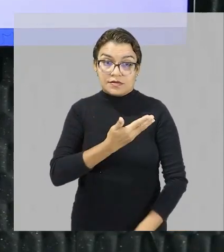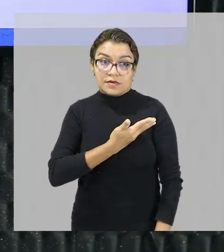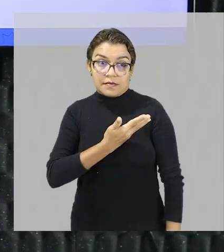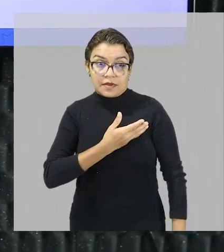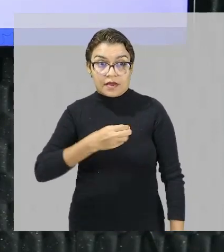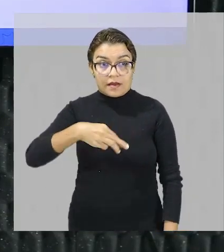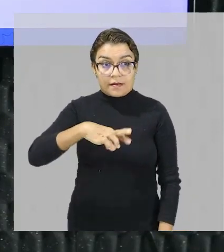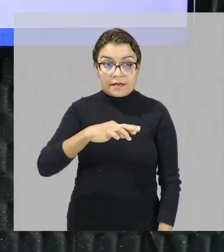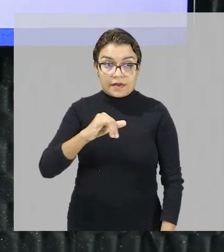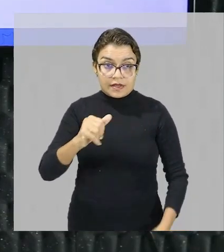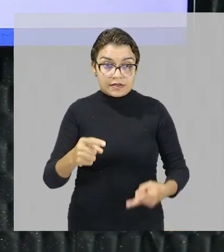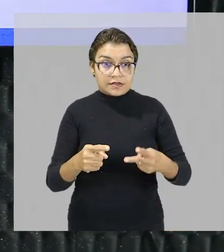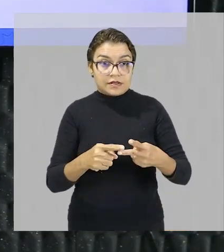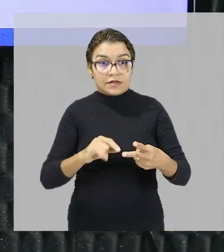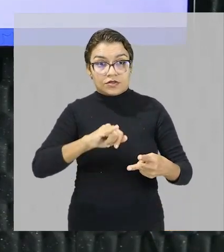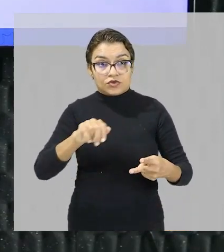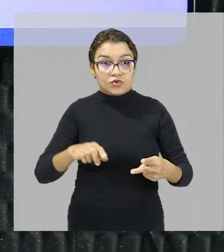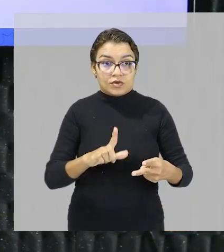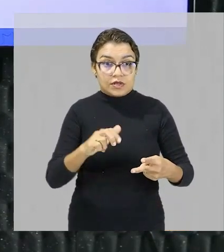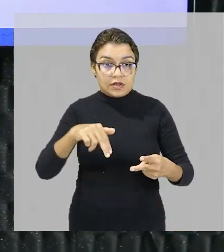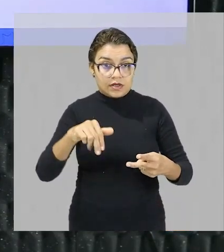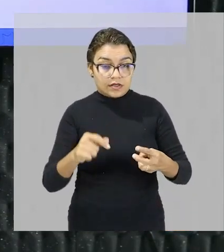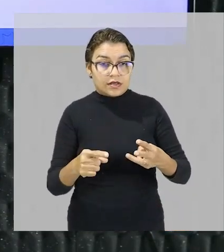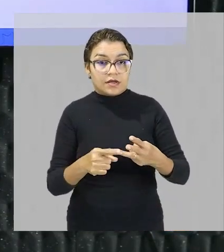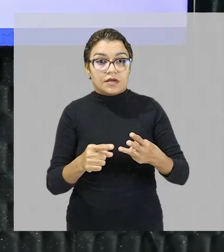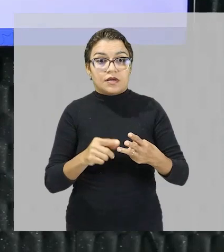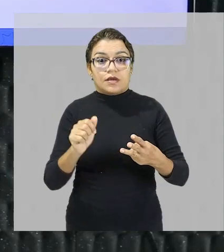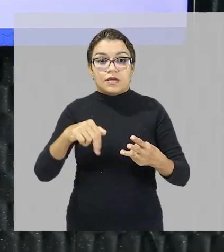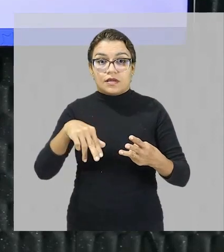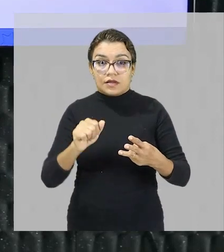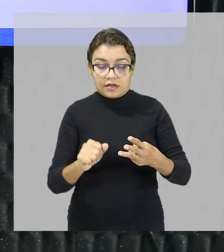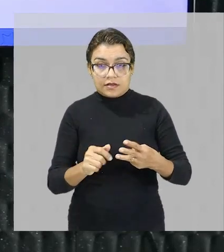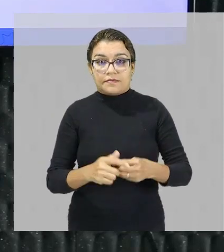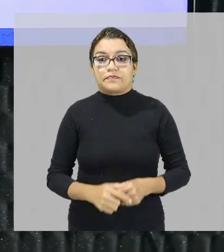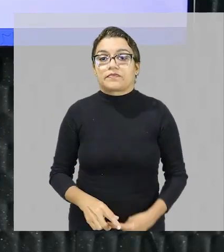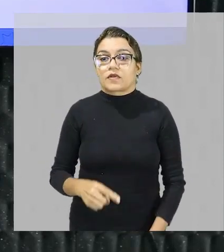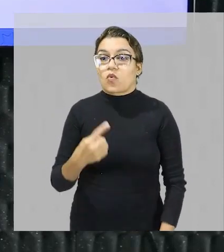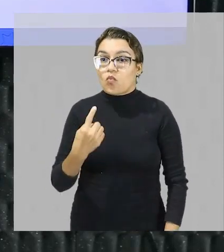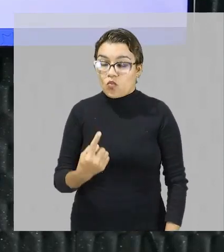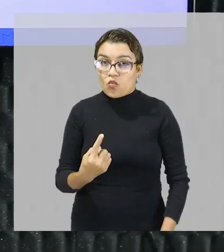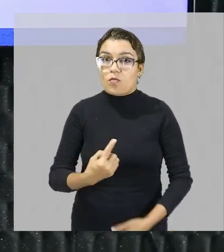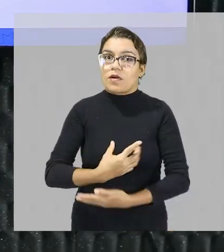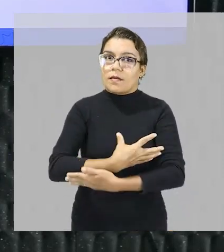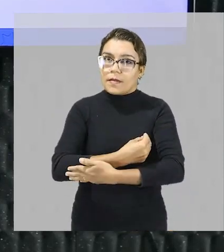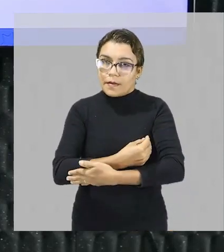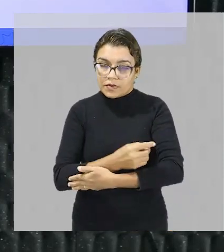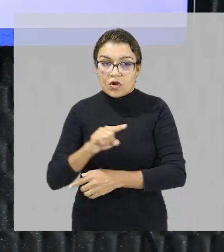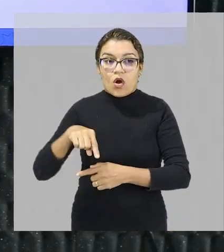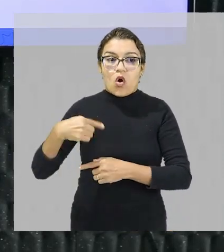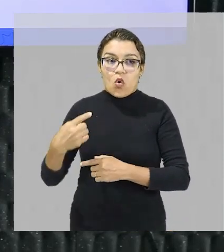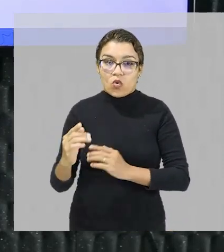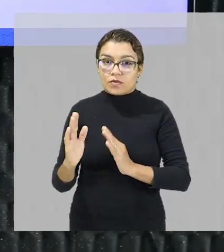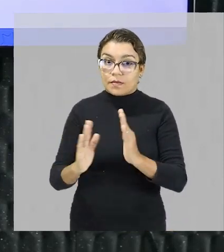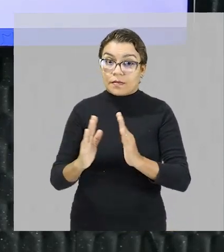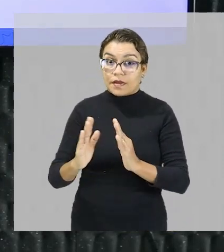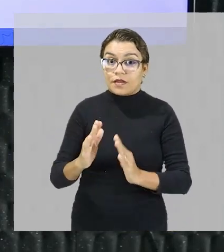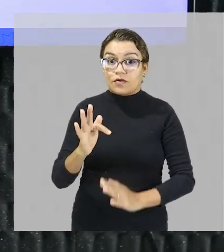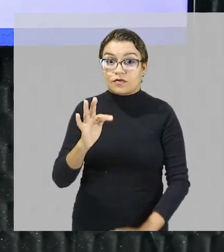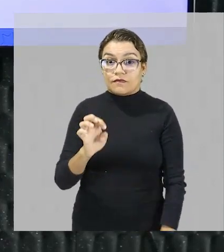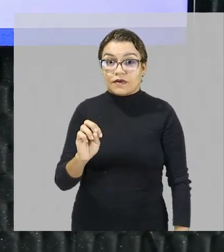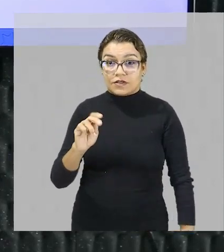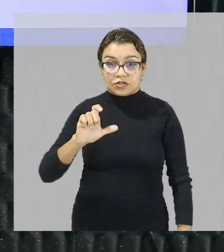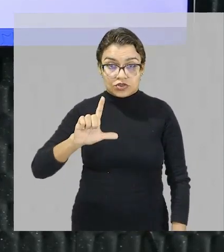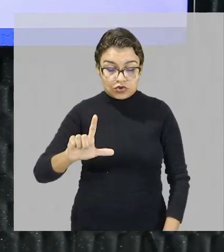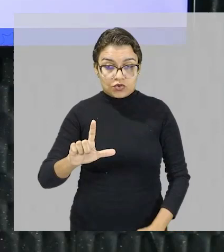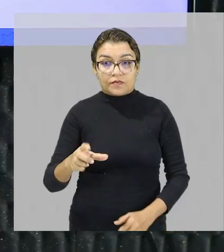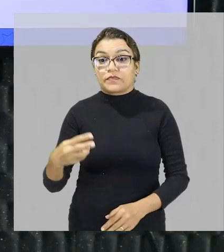amigas. Uma delas está amamentando, outra está entrando no seu período fértil e a terceira